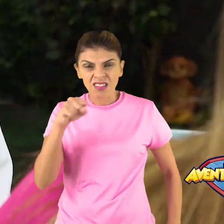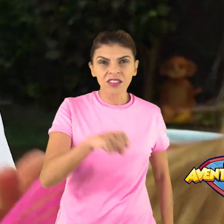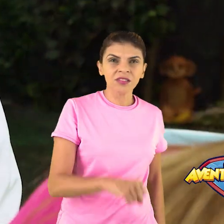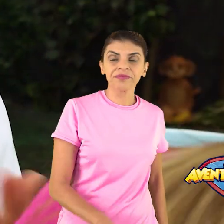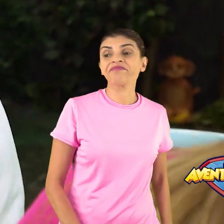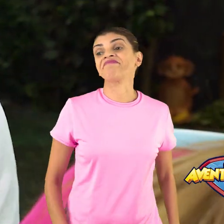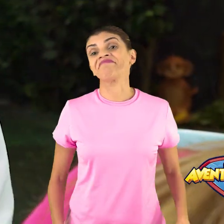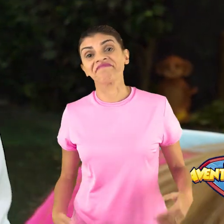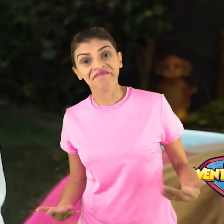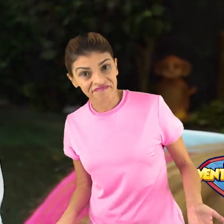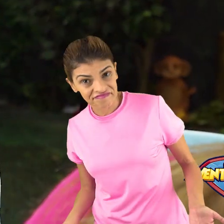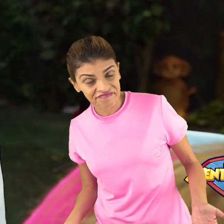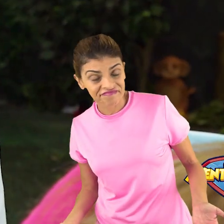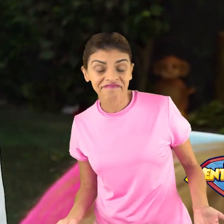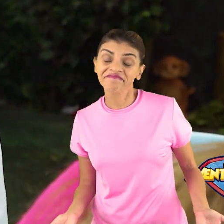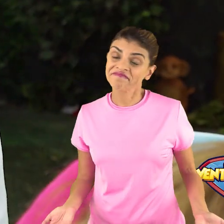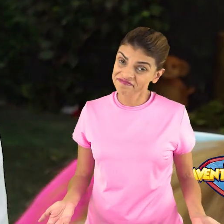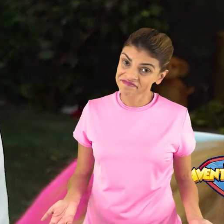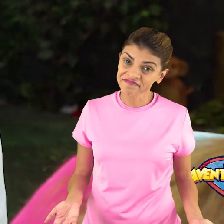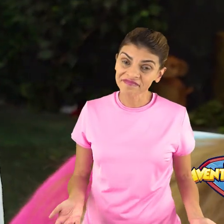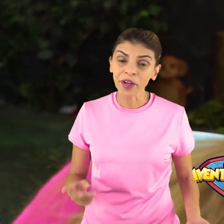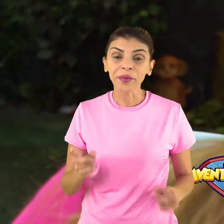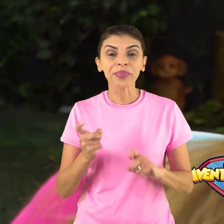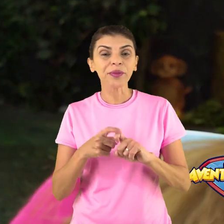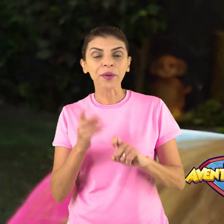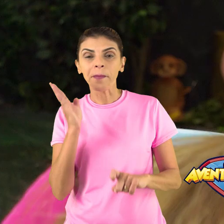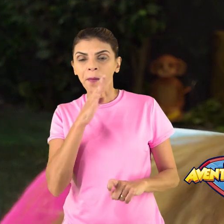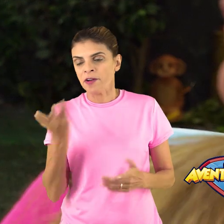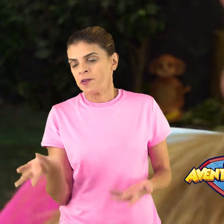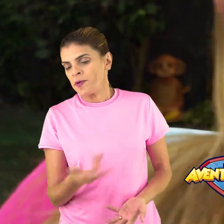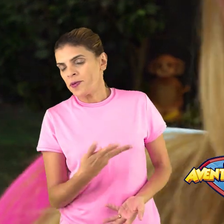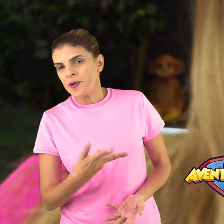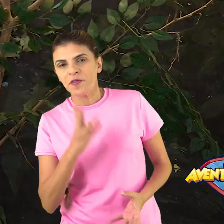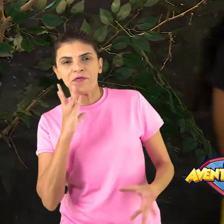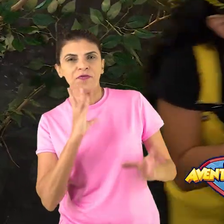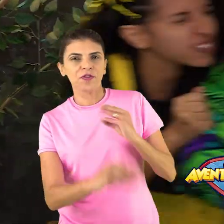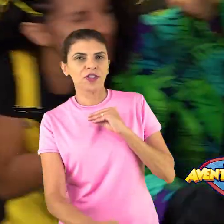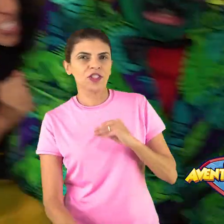Quem se deu bem nisso tudo foi o doutor Mau Mau que fugiu!